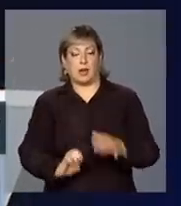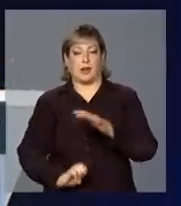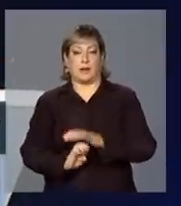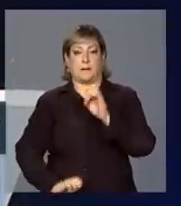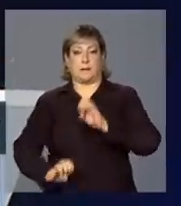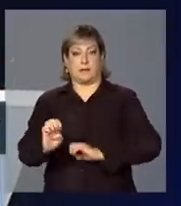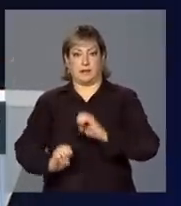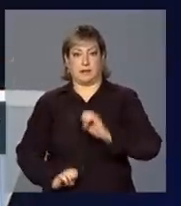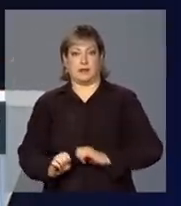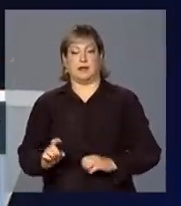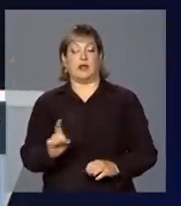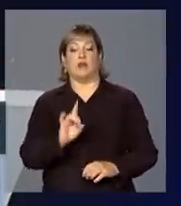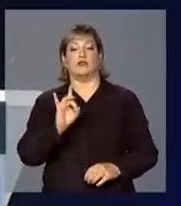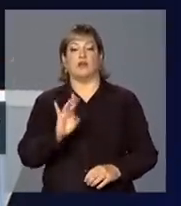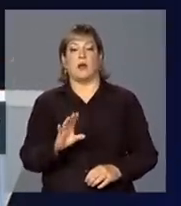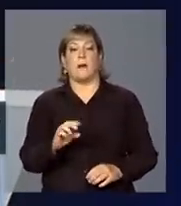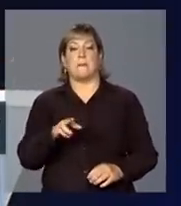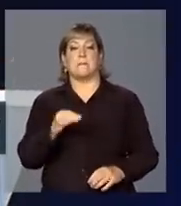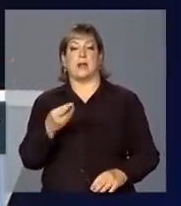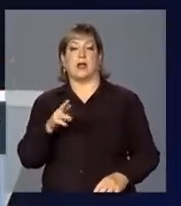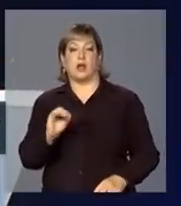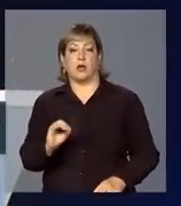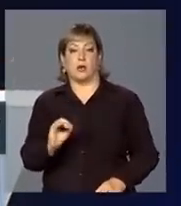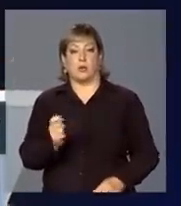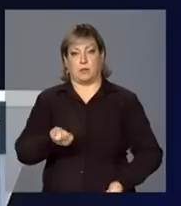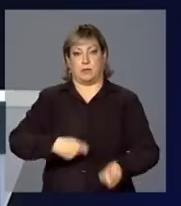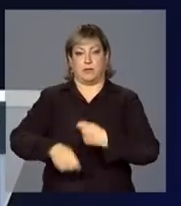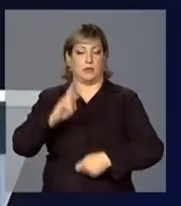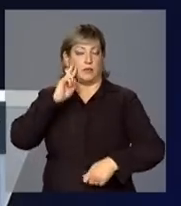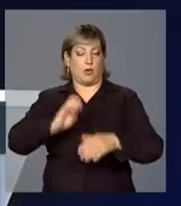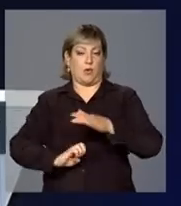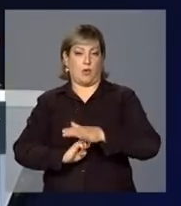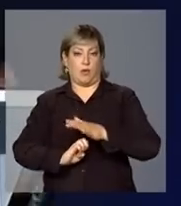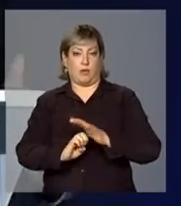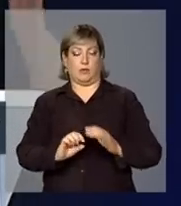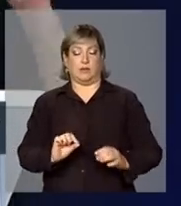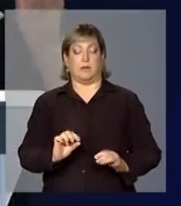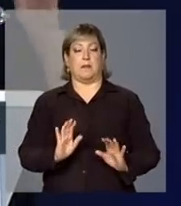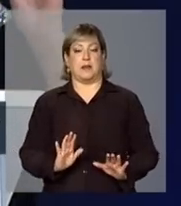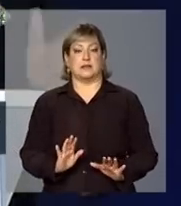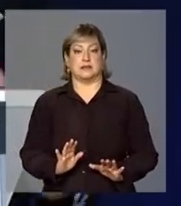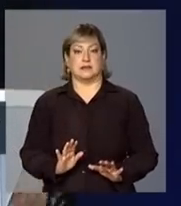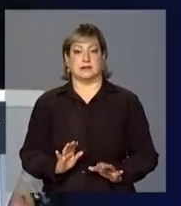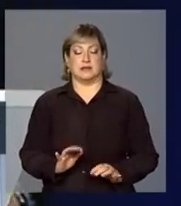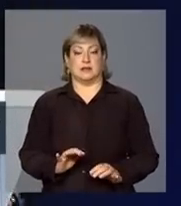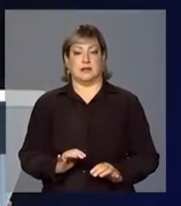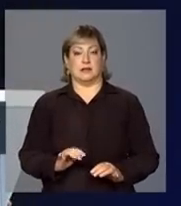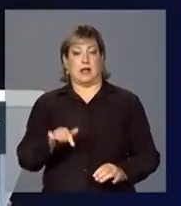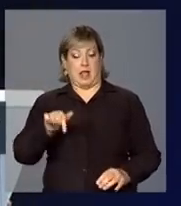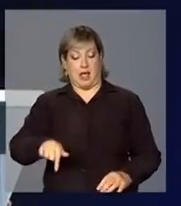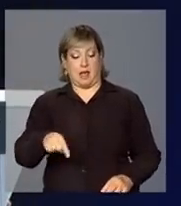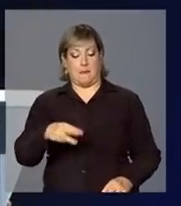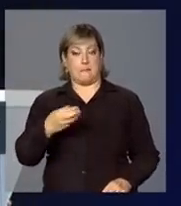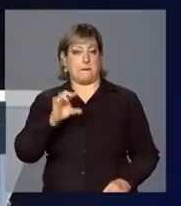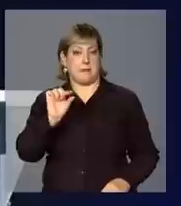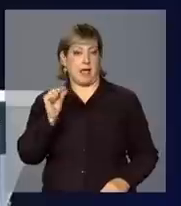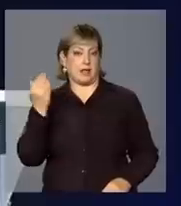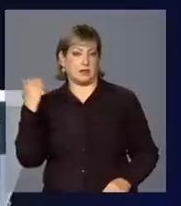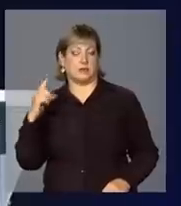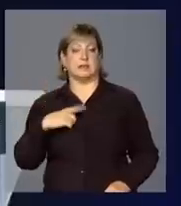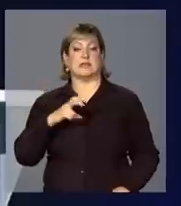só dos microempreendedores. E totalizaram hoje, aliás, agora em março,